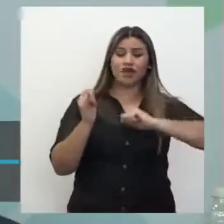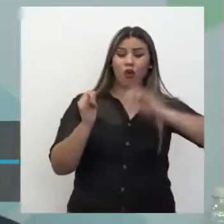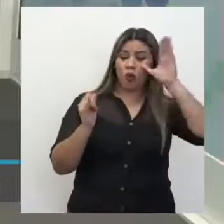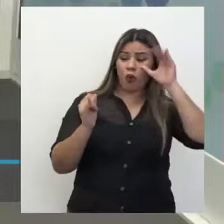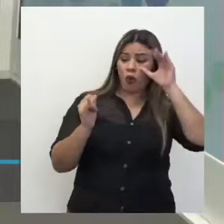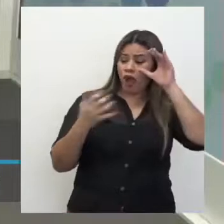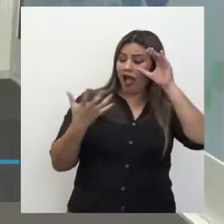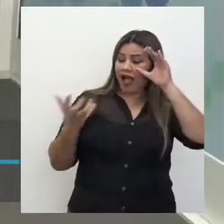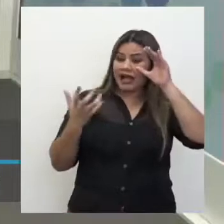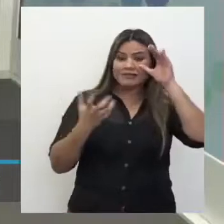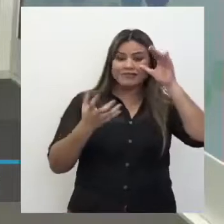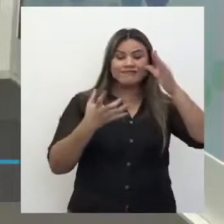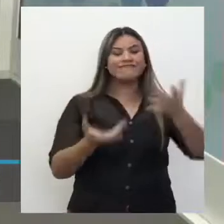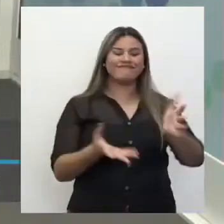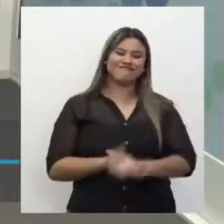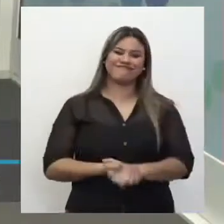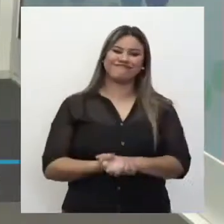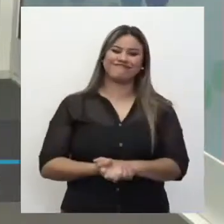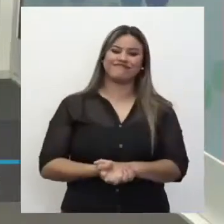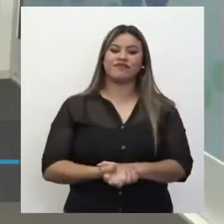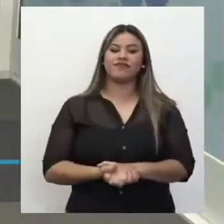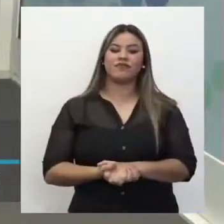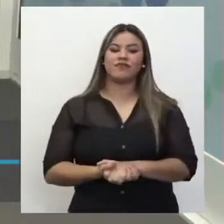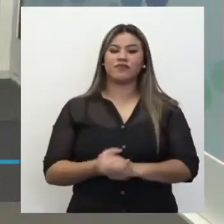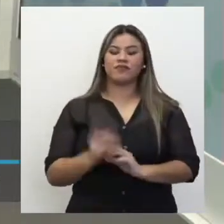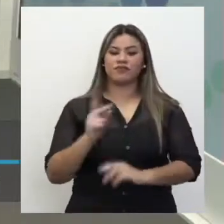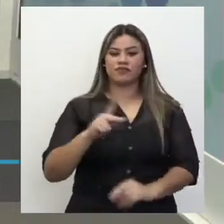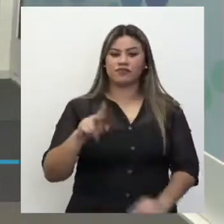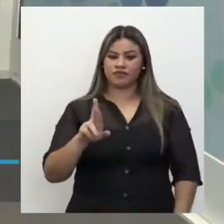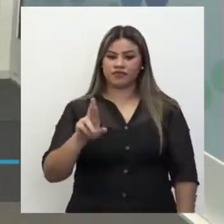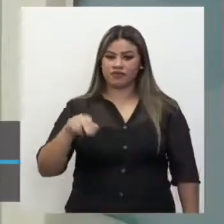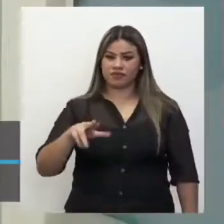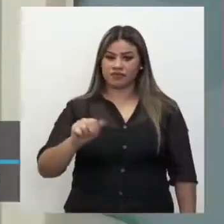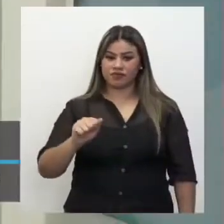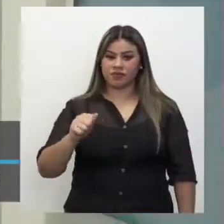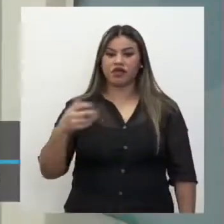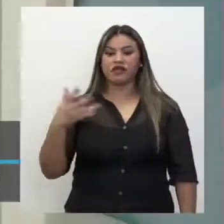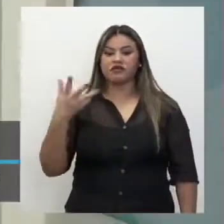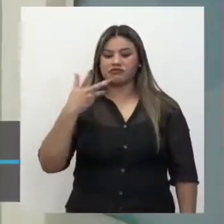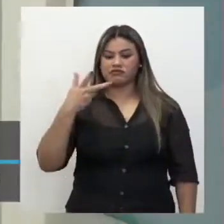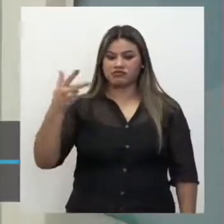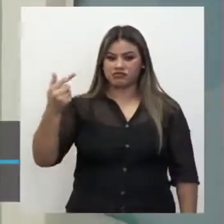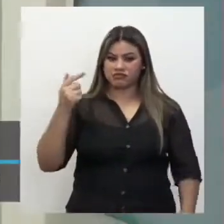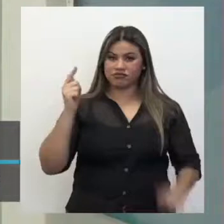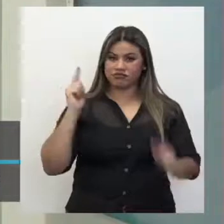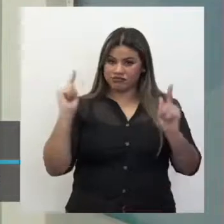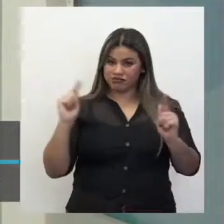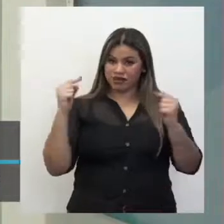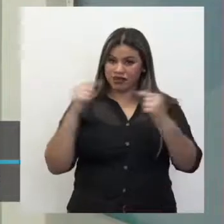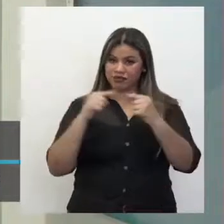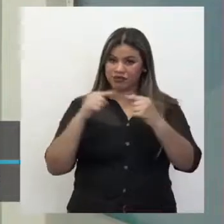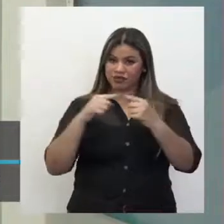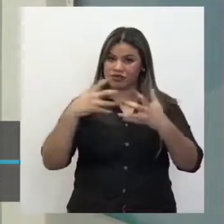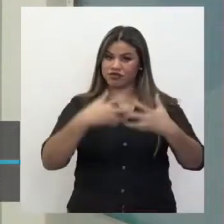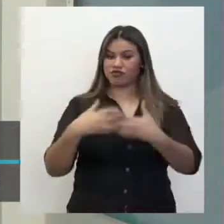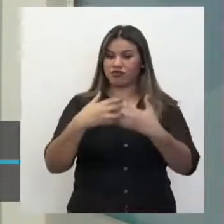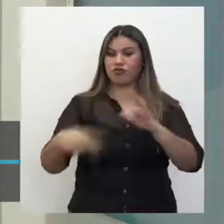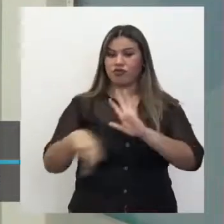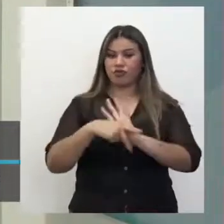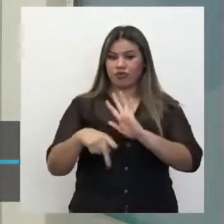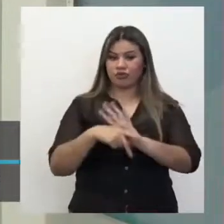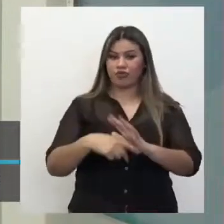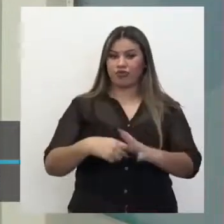buscar, né? Saber. A Pro Renata colocou entretenimento, é a sua função social, e isso é a primeira função social, entretenimento